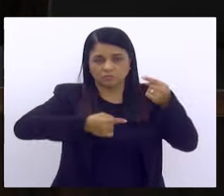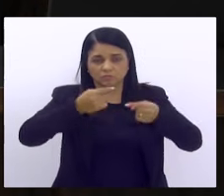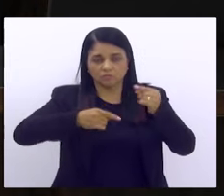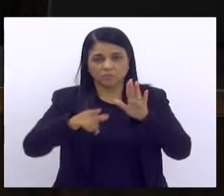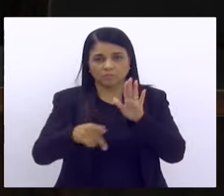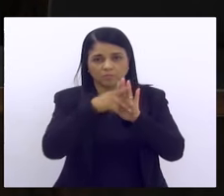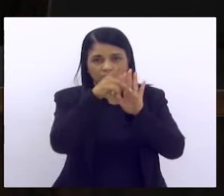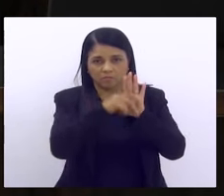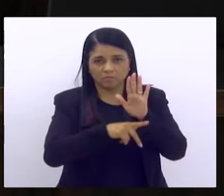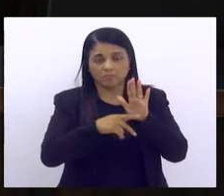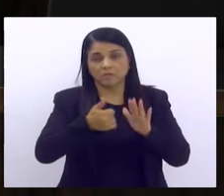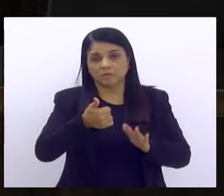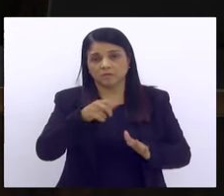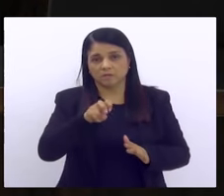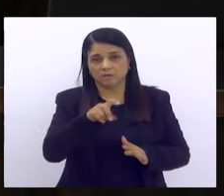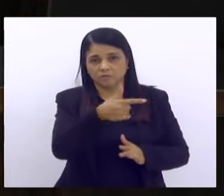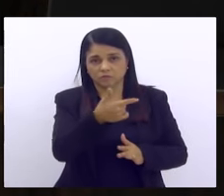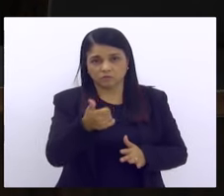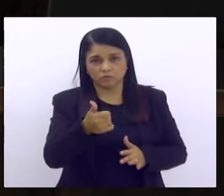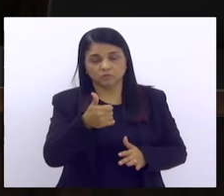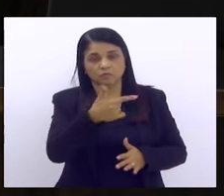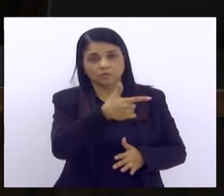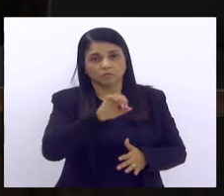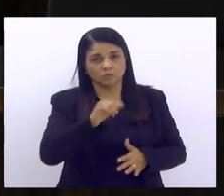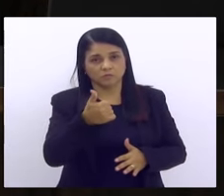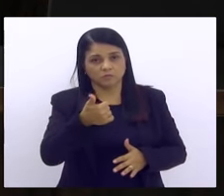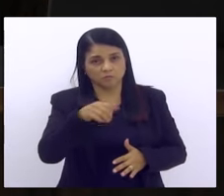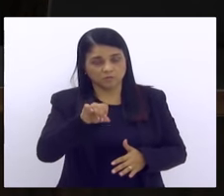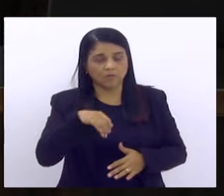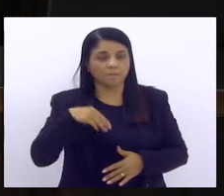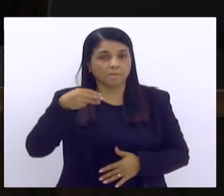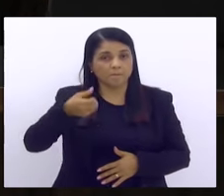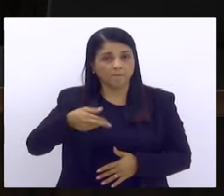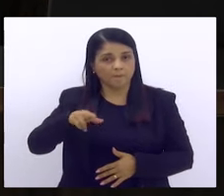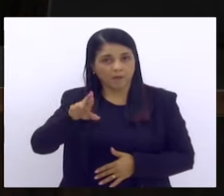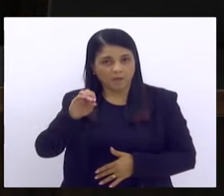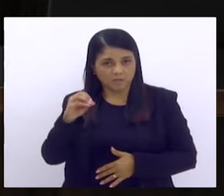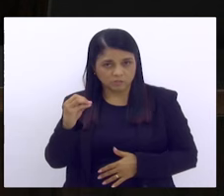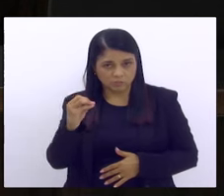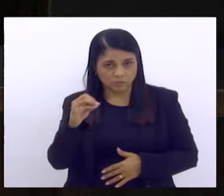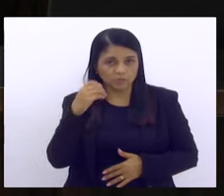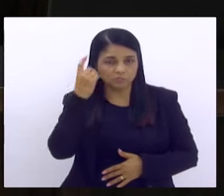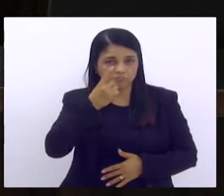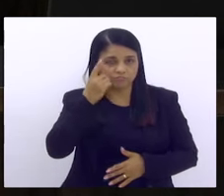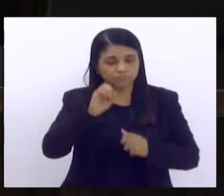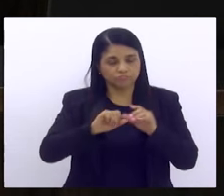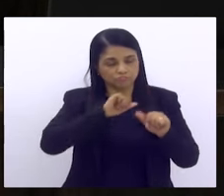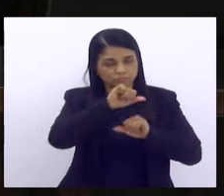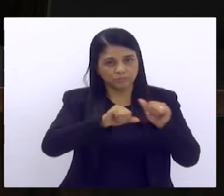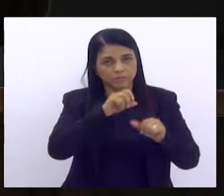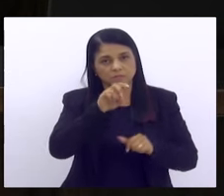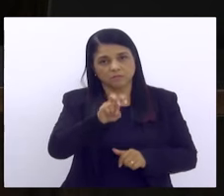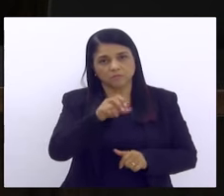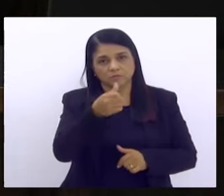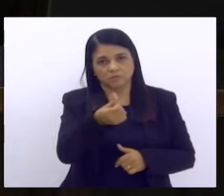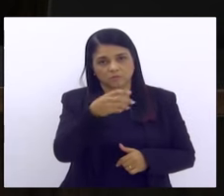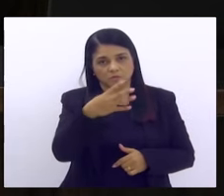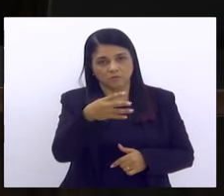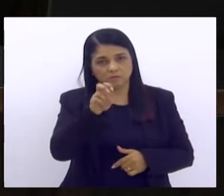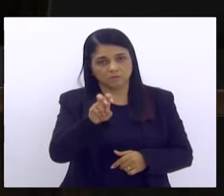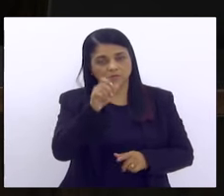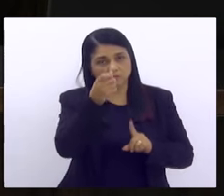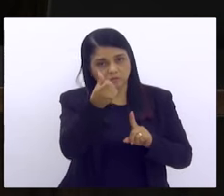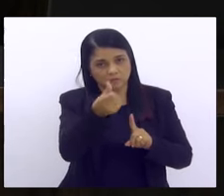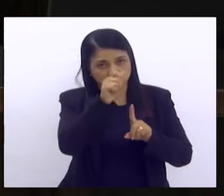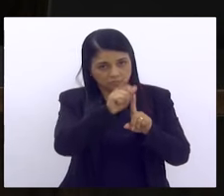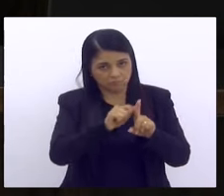número 1521 de 2019, de autoria do deputado Márcio Canella, que altera a lei 5.645, de 6 de janeiro de 2010,